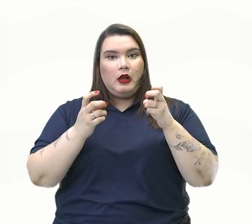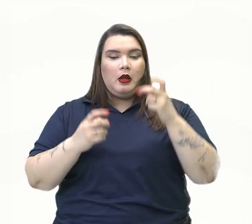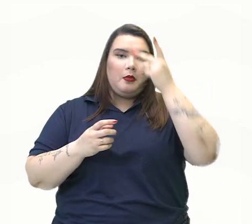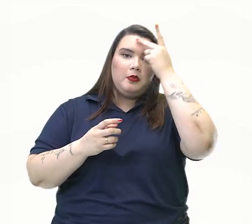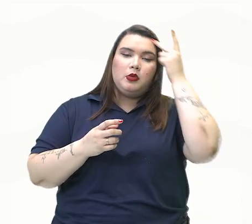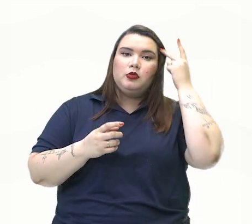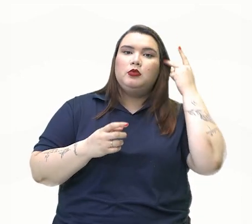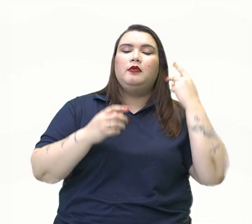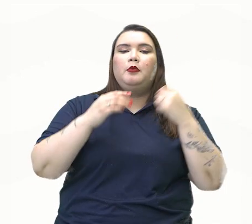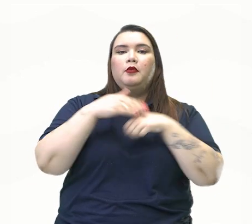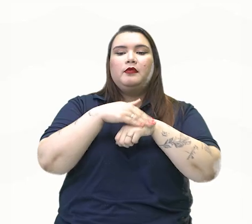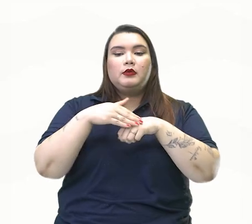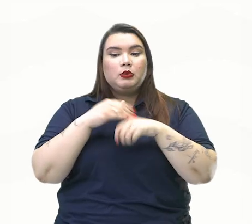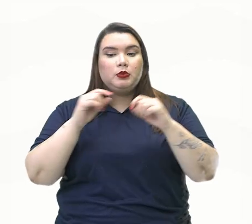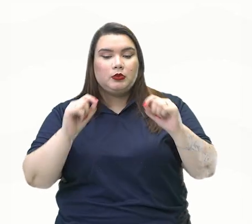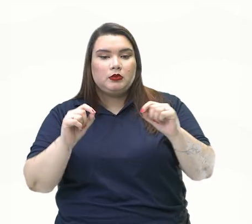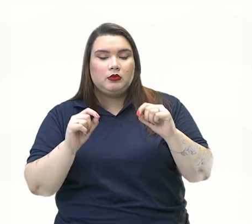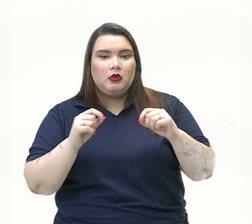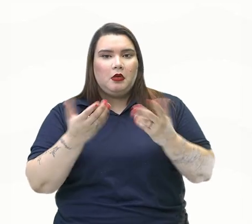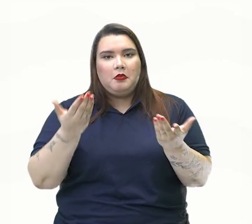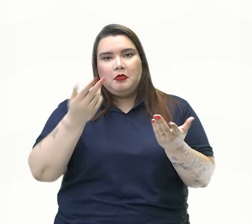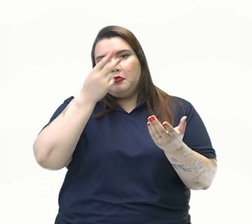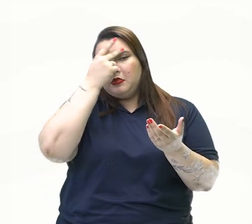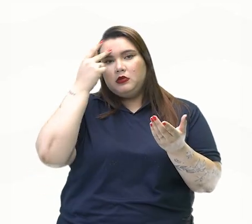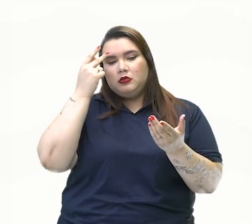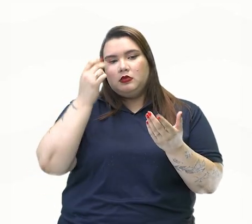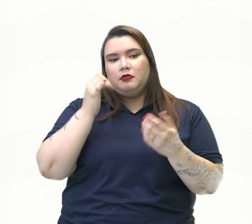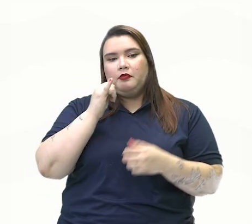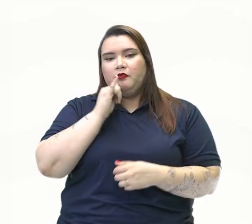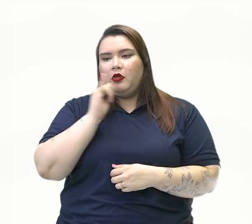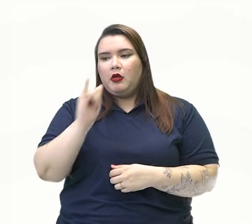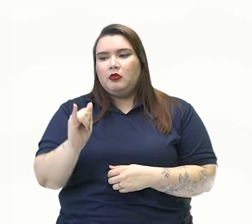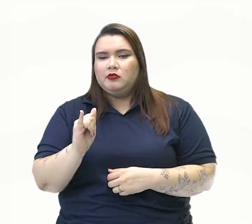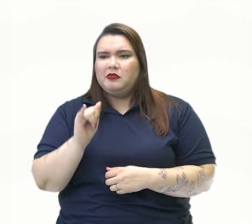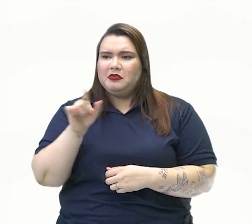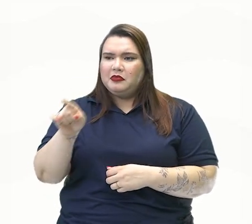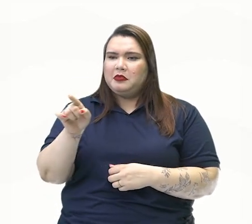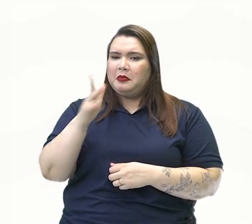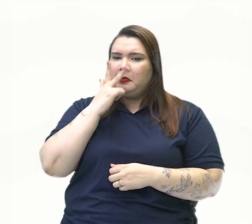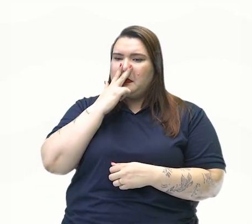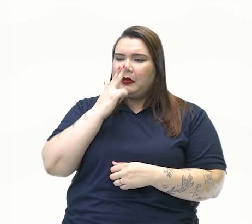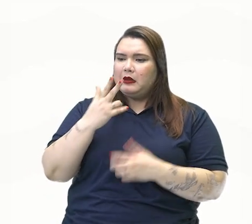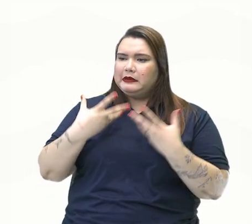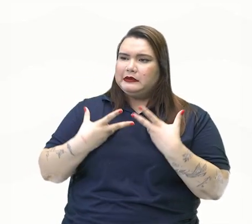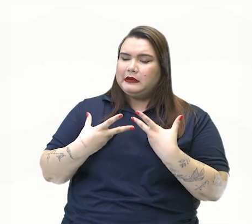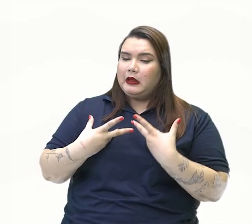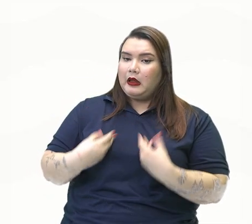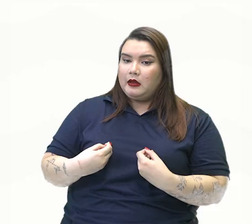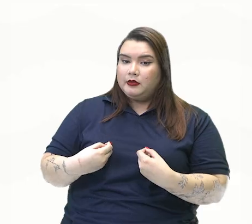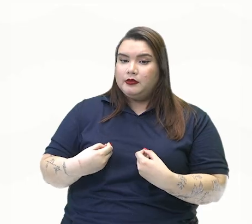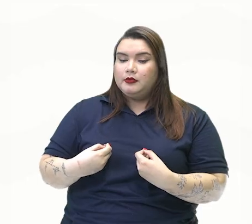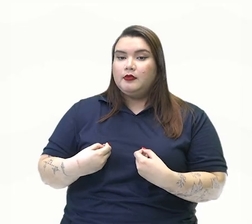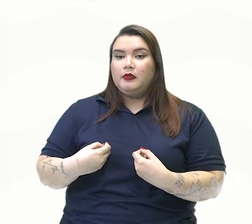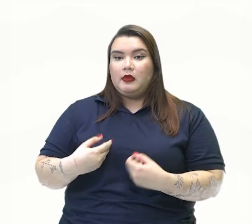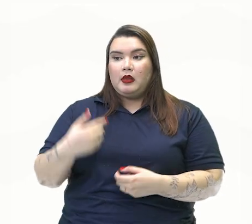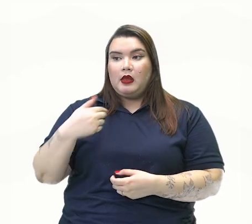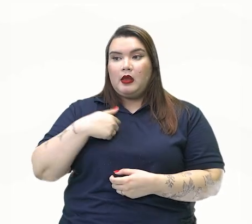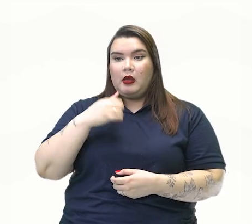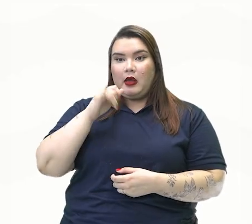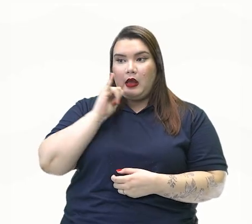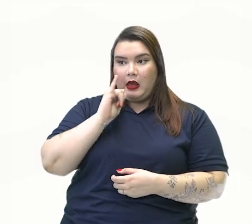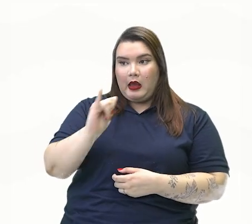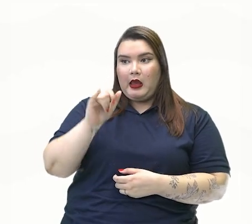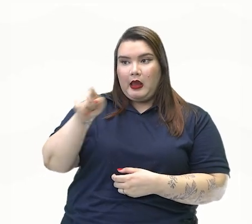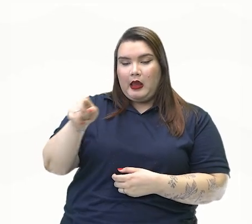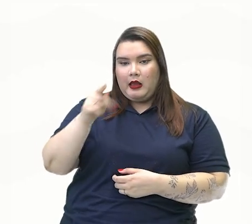assim, alguém falou para ele, you look tired, você parece cansado. E aí essa pessoa que estava parecendo